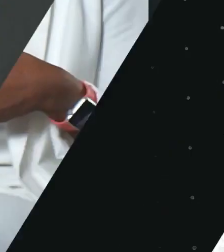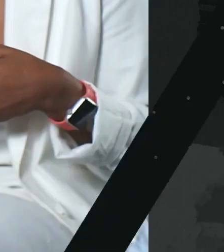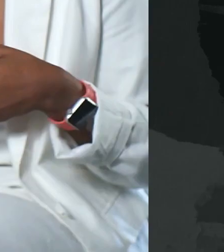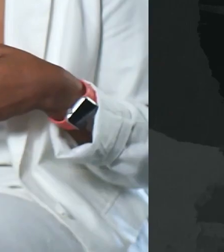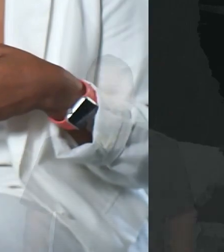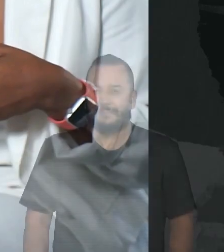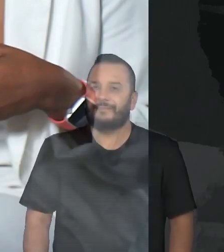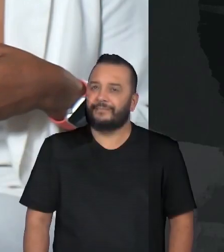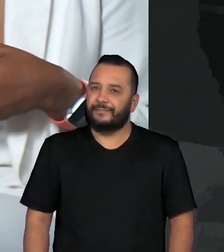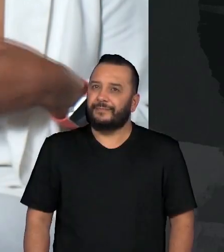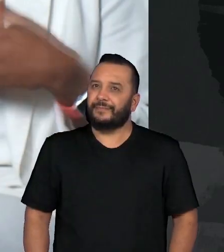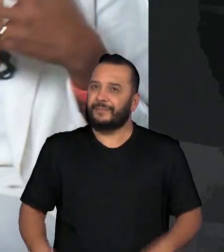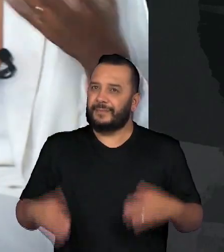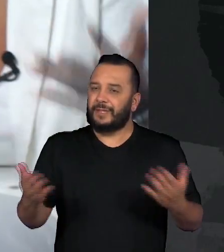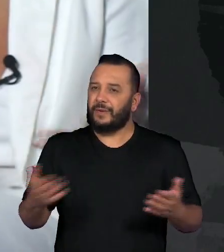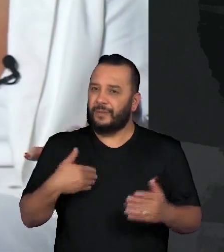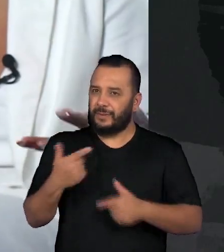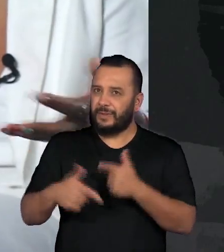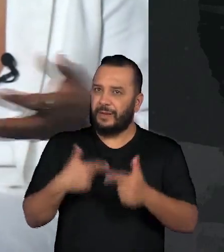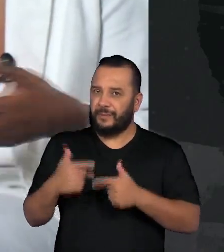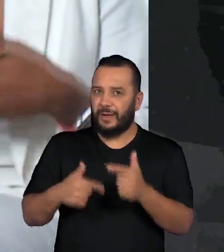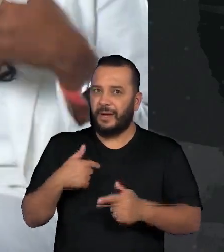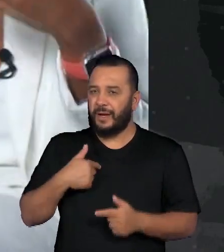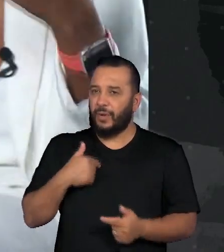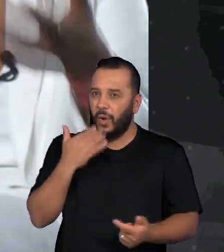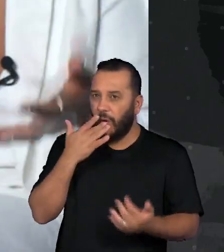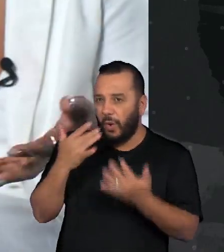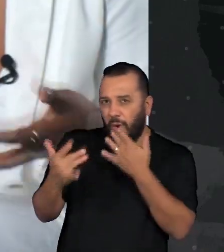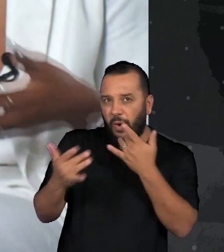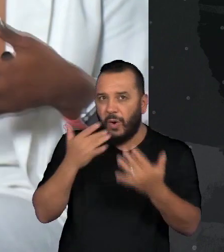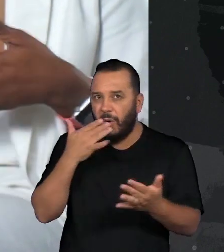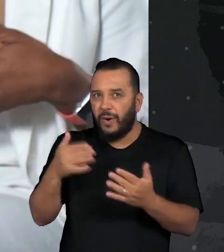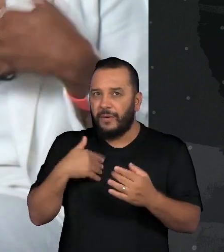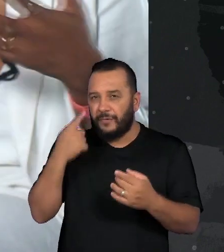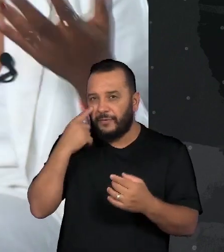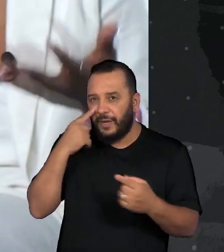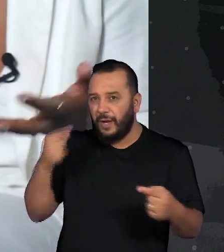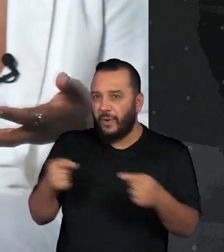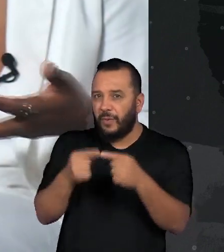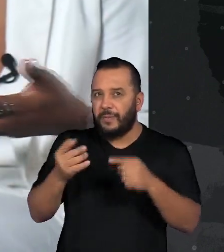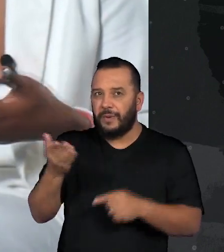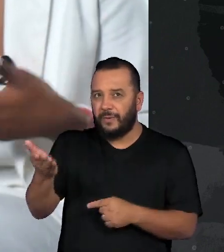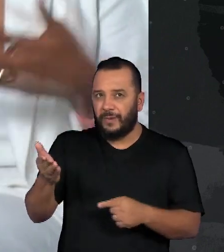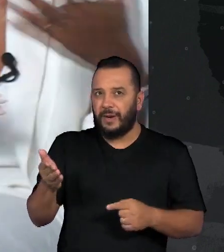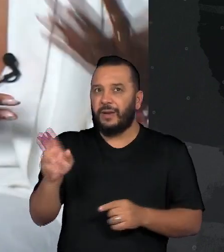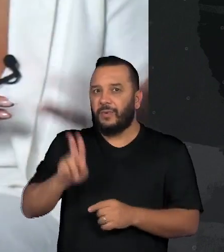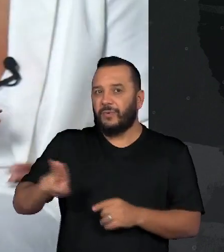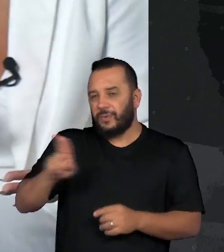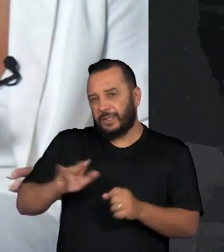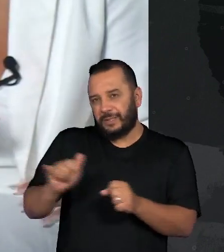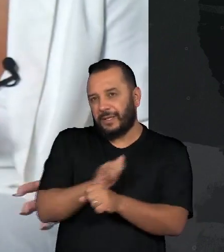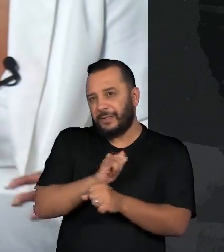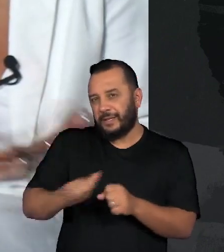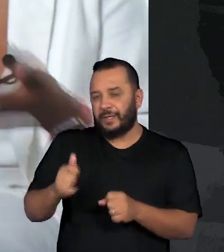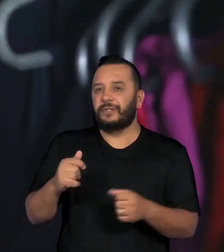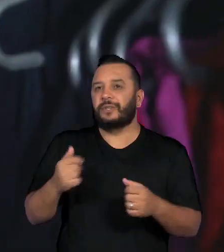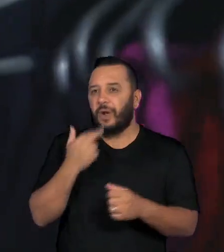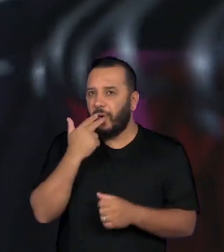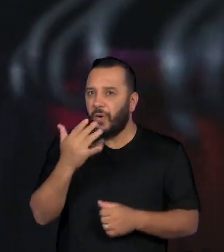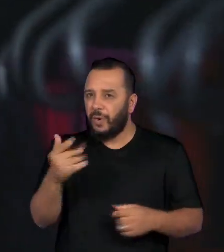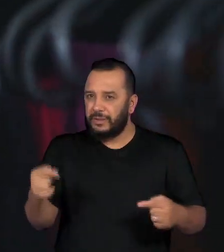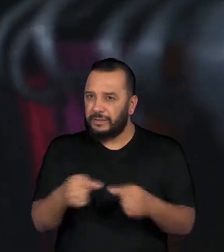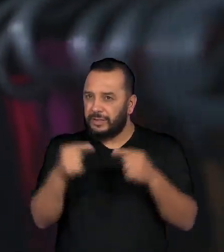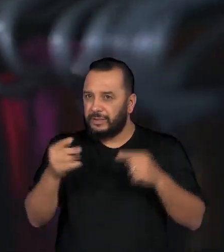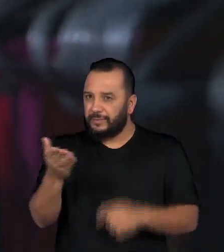Então é um serviço que engloba a coloração pessoal, onde a gente identifica e usa de forma estratégica as coisas que fazem sentido.